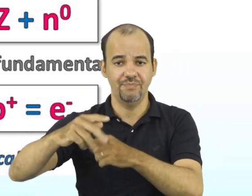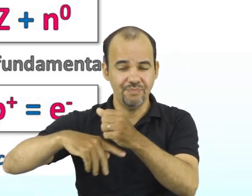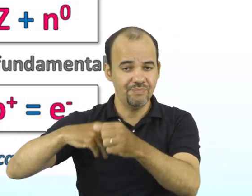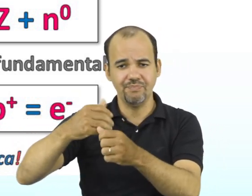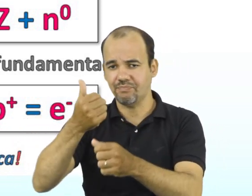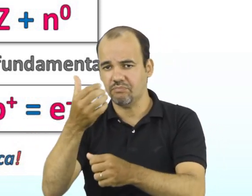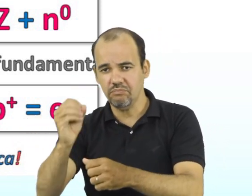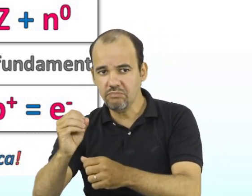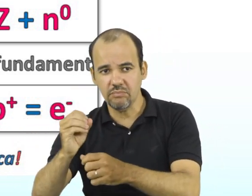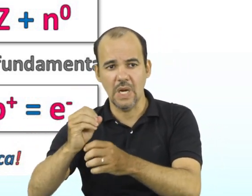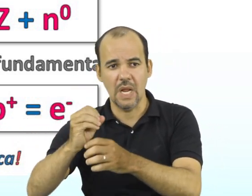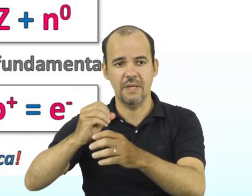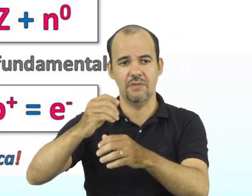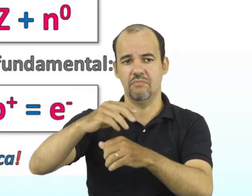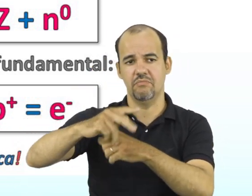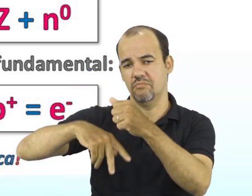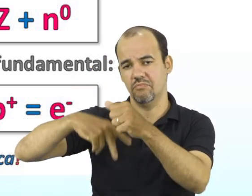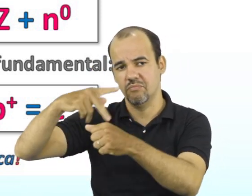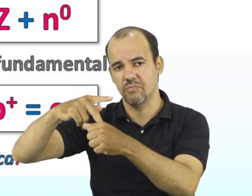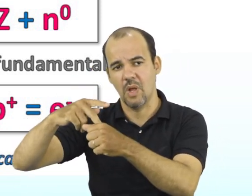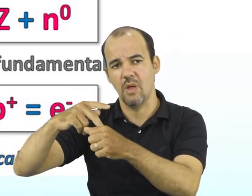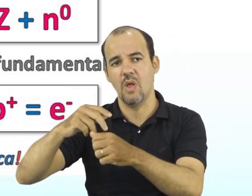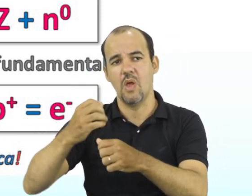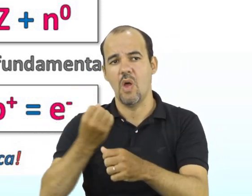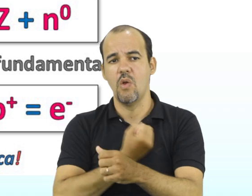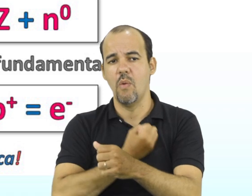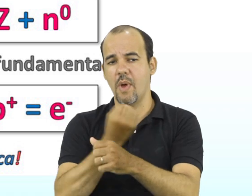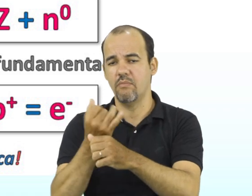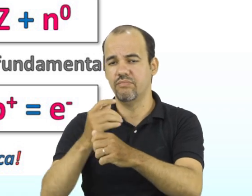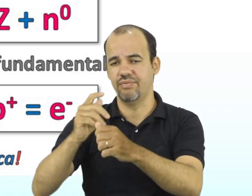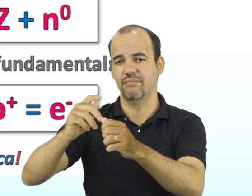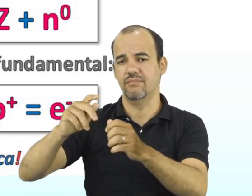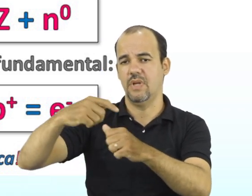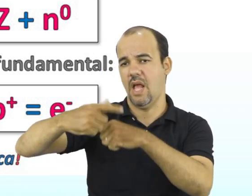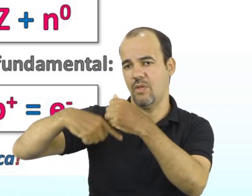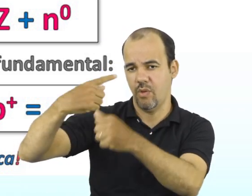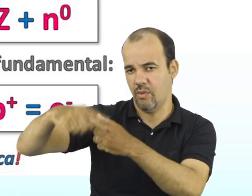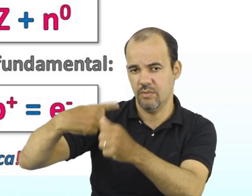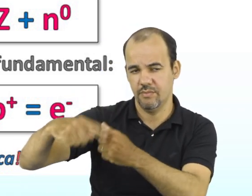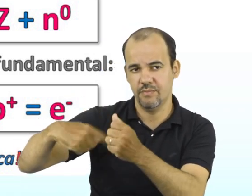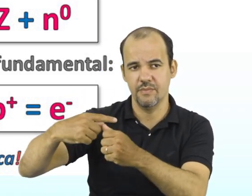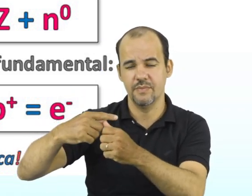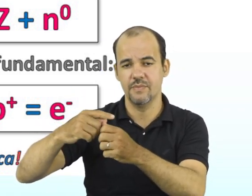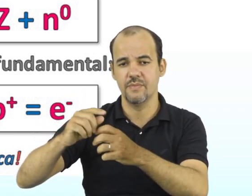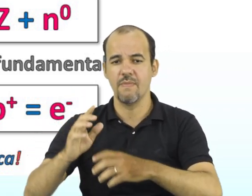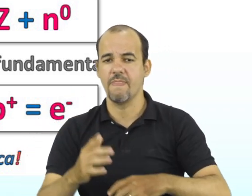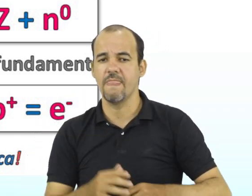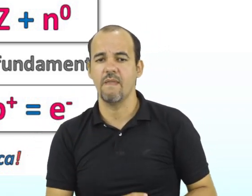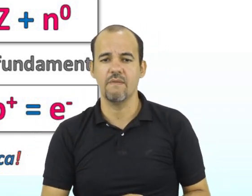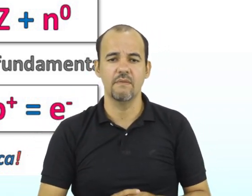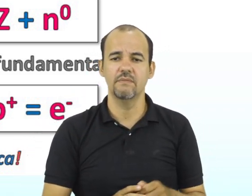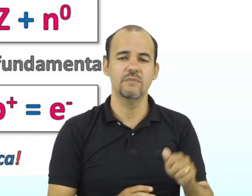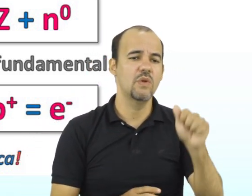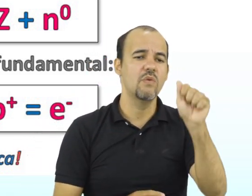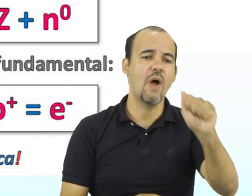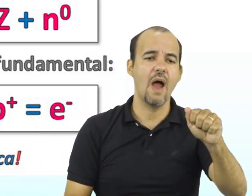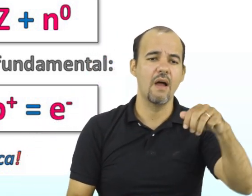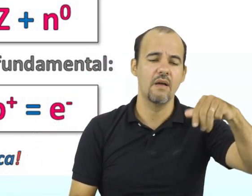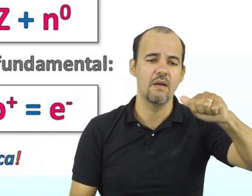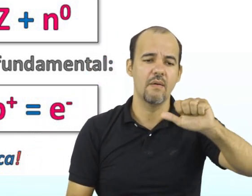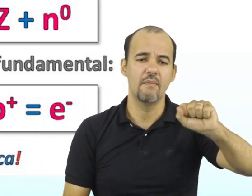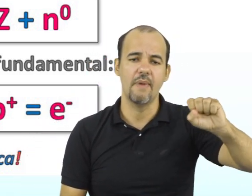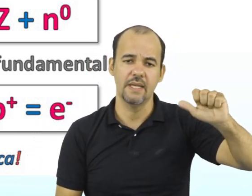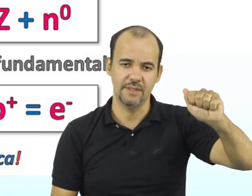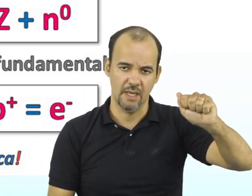é 10. Tudo bem? Então, o número atômico é o número de prótons. Tá certo. E esse A, esse número de massa? Pessoal,